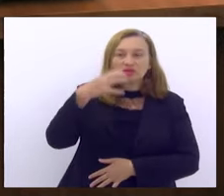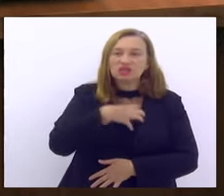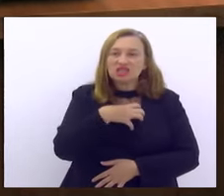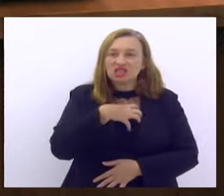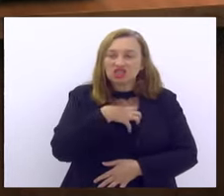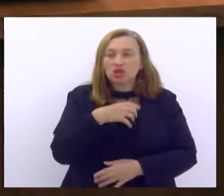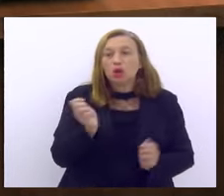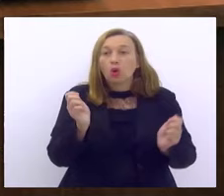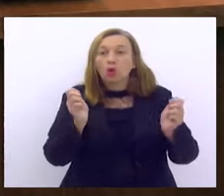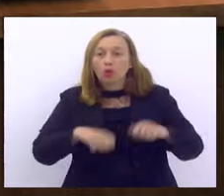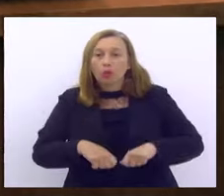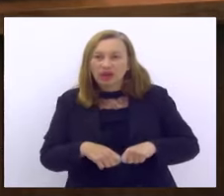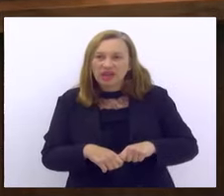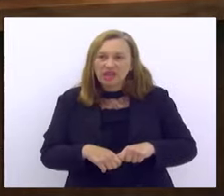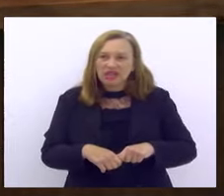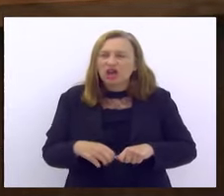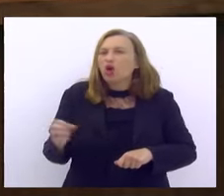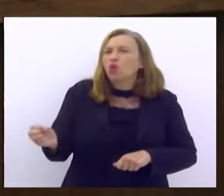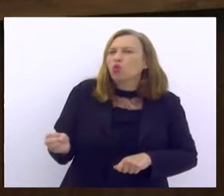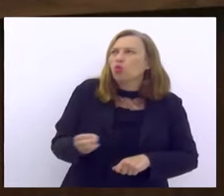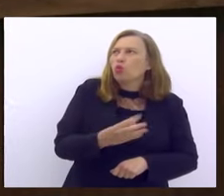seria competência, estabeleceria um novo